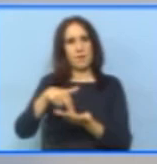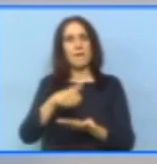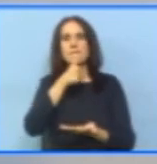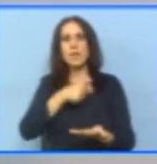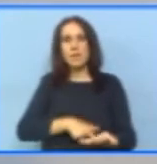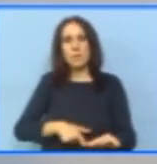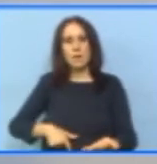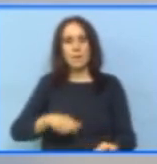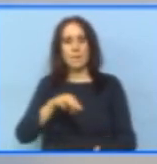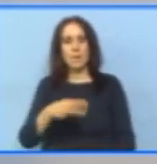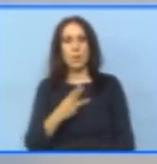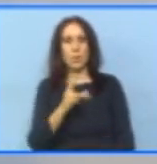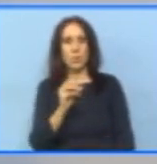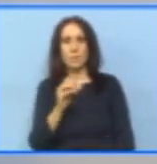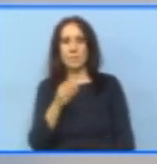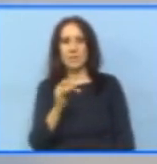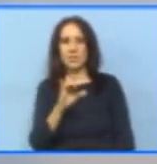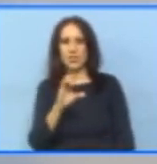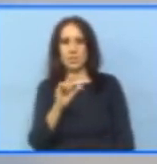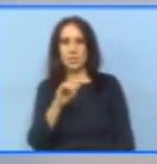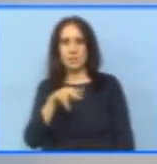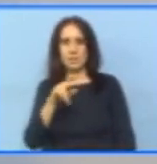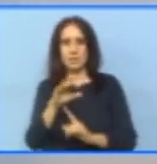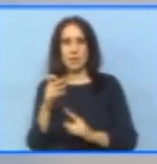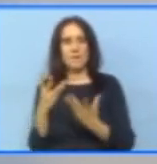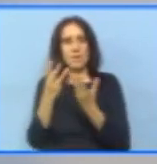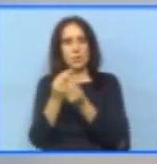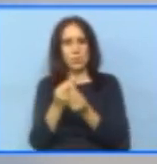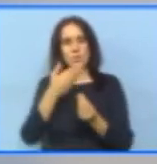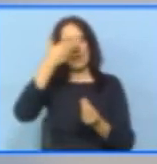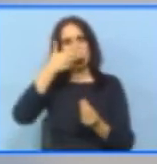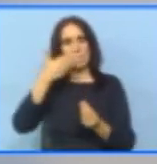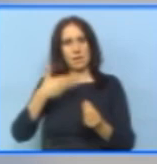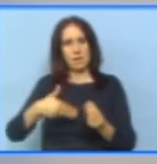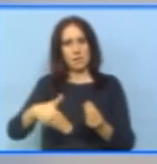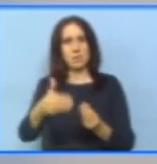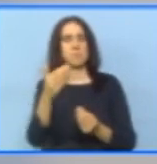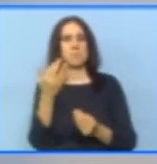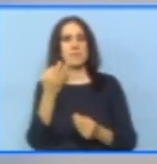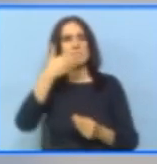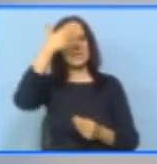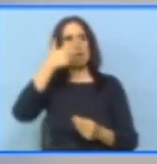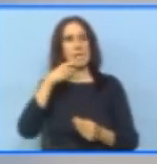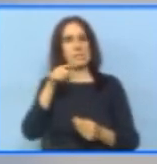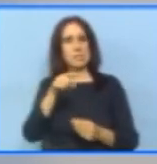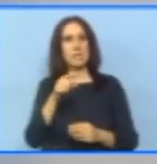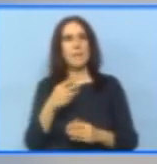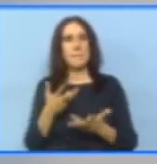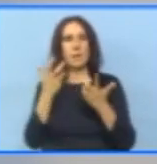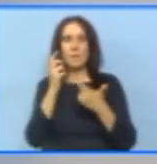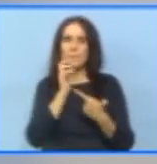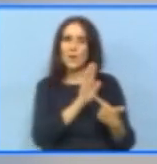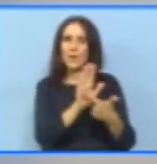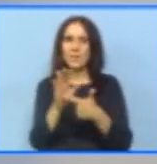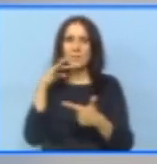Mauro Piacenza, que estará connosco ao longo destes dias. Portanto, será de facto um dia em que queremos mostrar